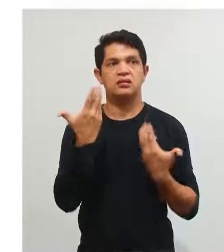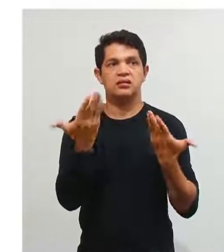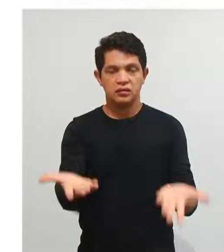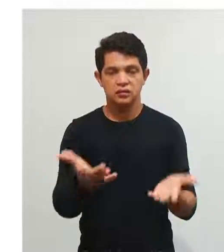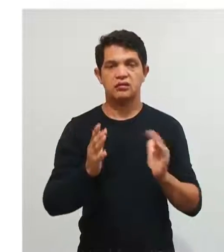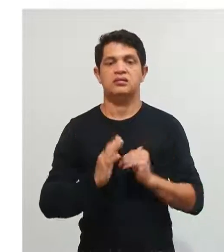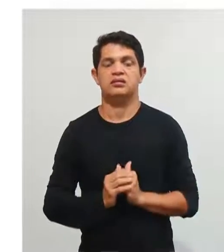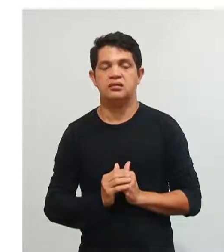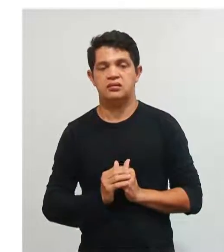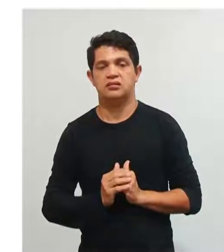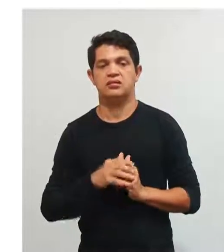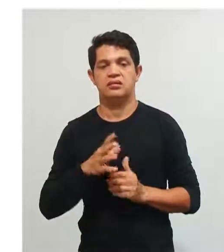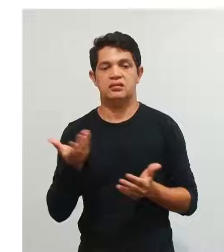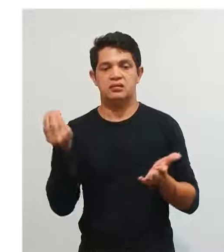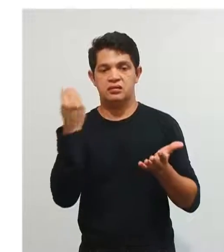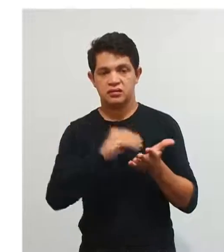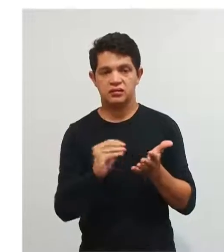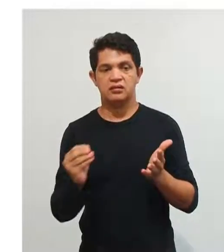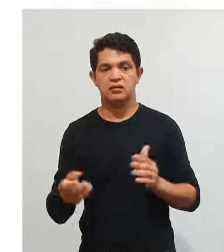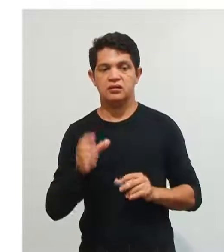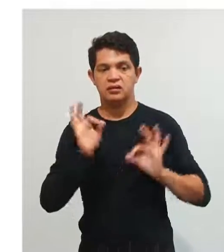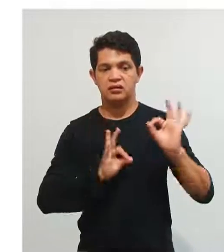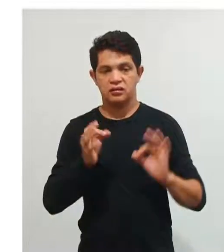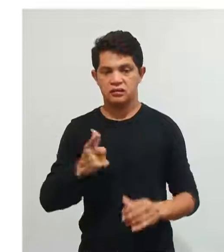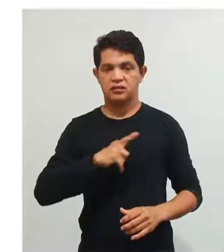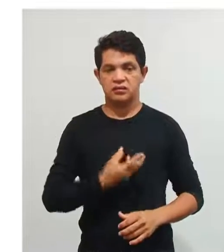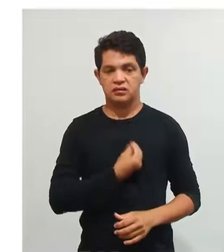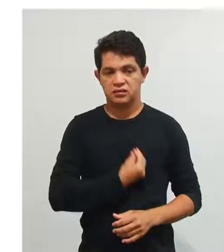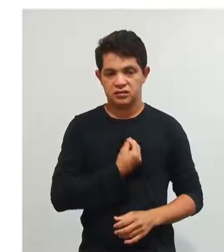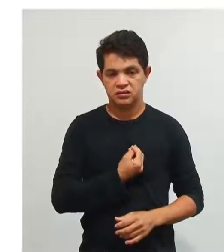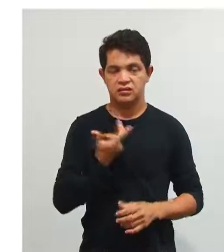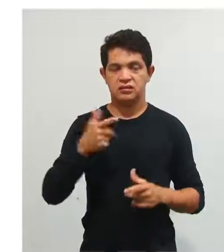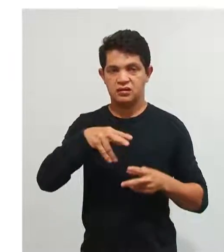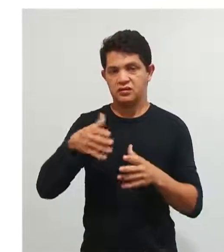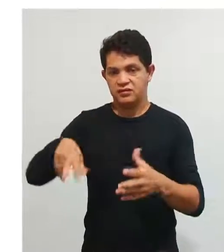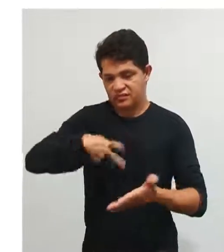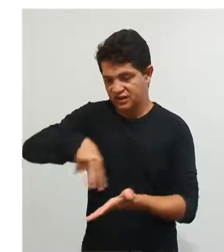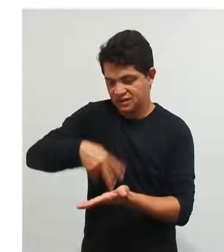três instrumentos: flauta, violão e cavaquinho.